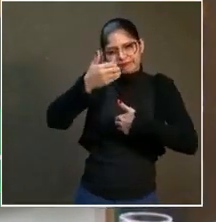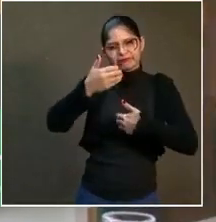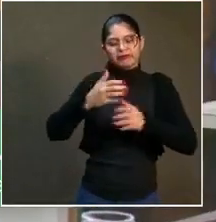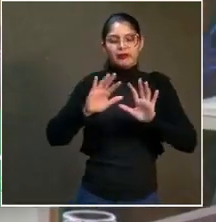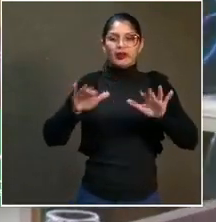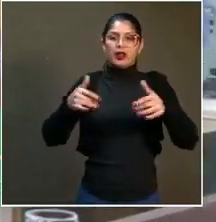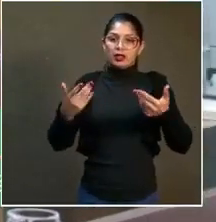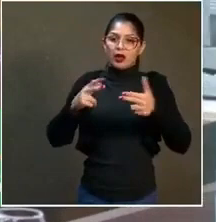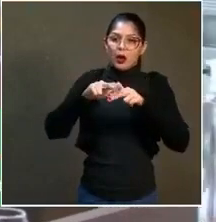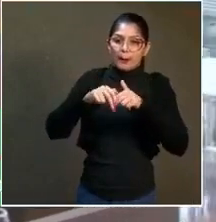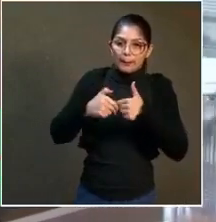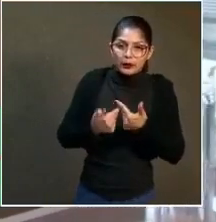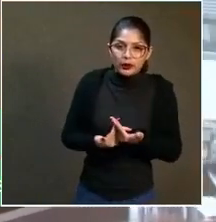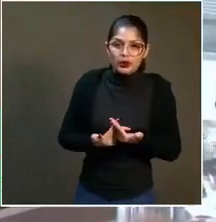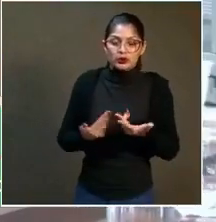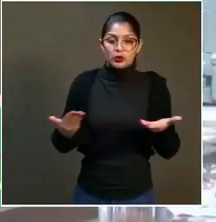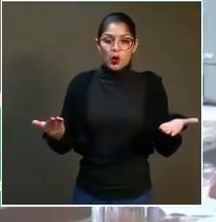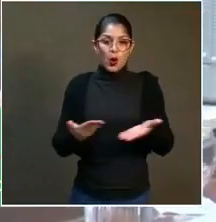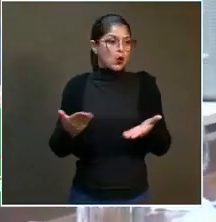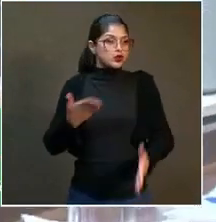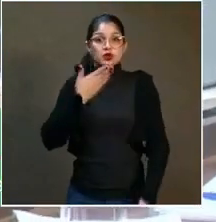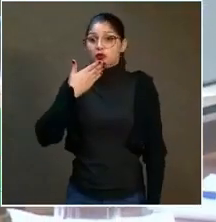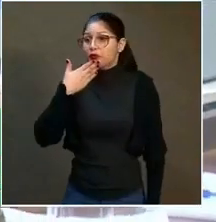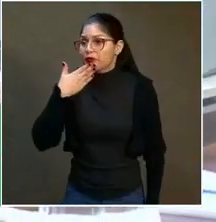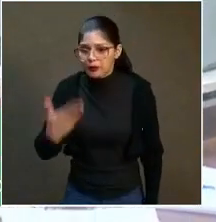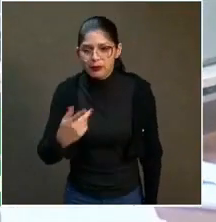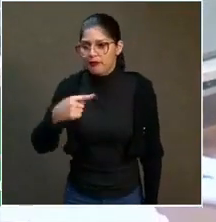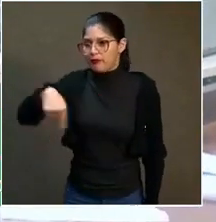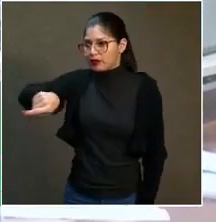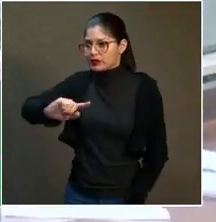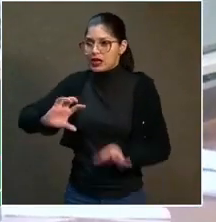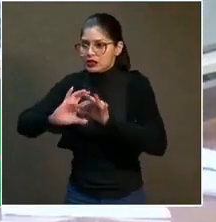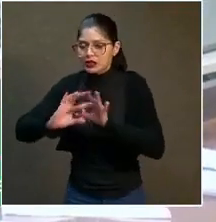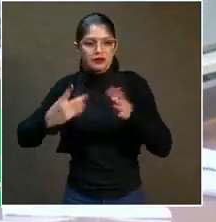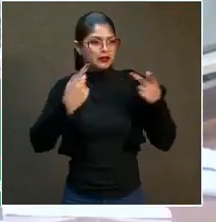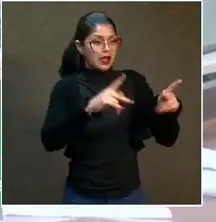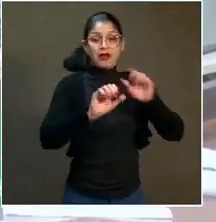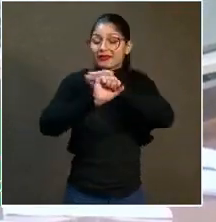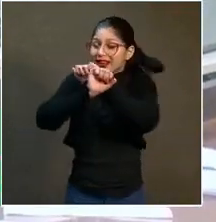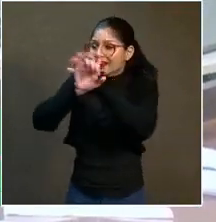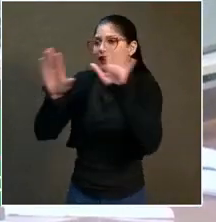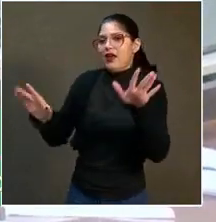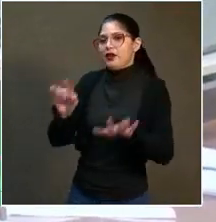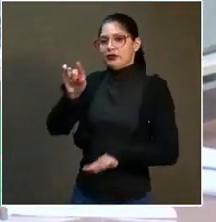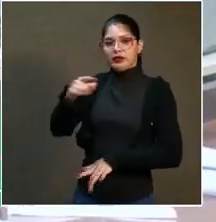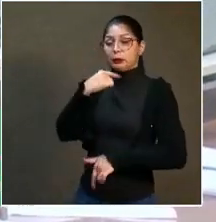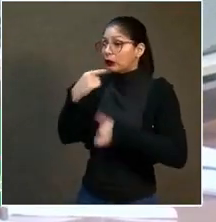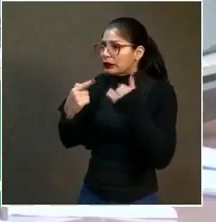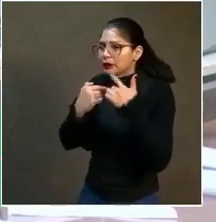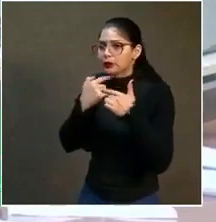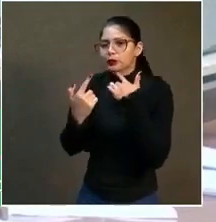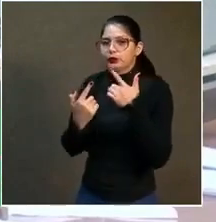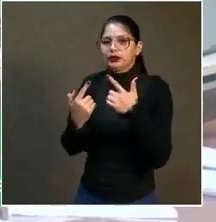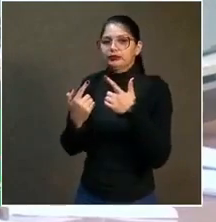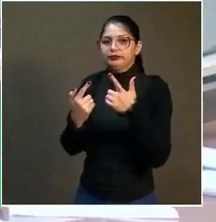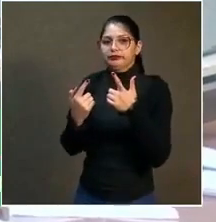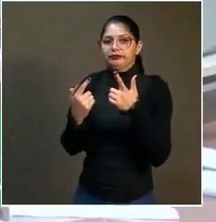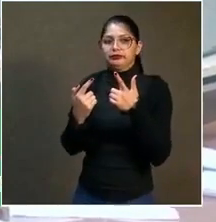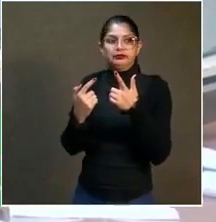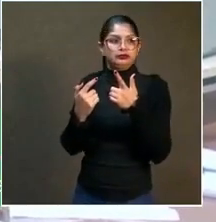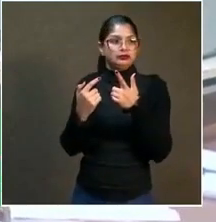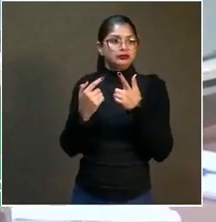É por isso, Excelências, que hoje não vim pedir absolvição. E que isso fique muito claro. Muito claro.